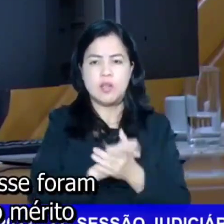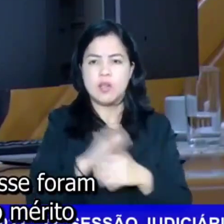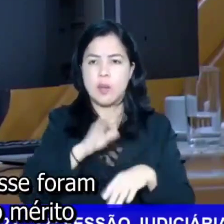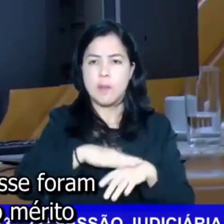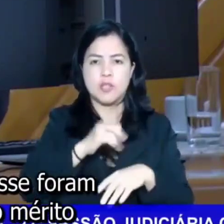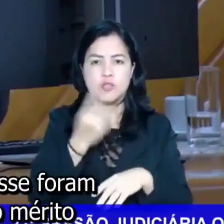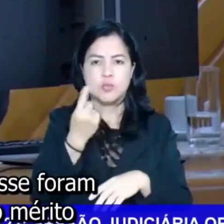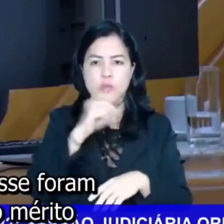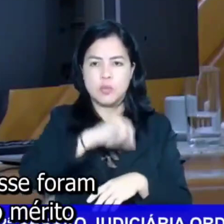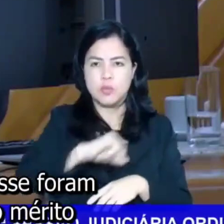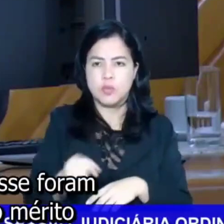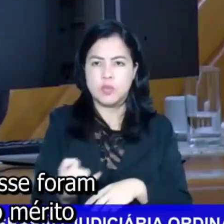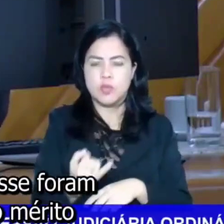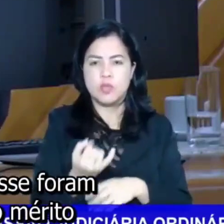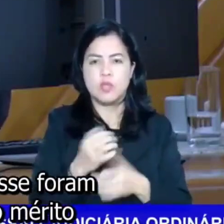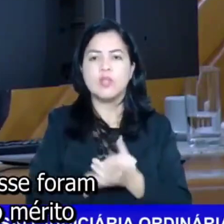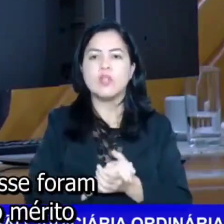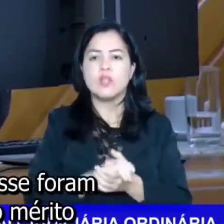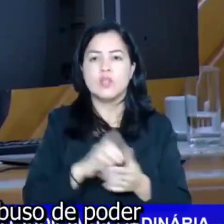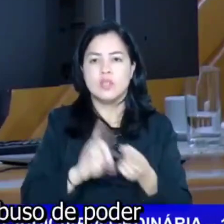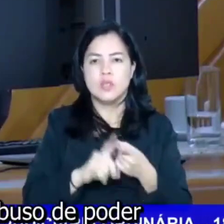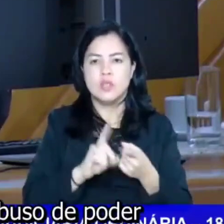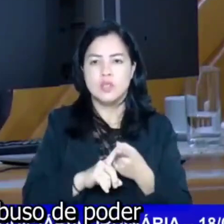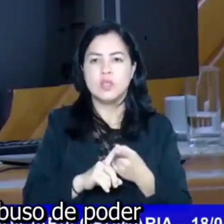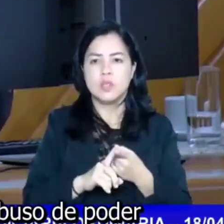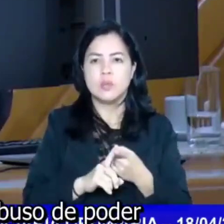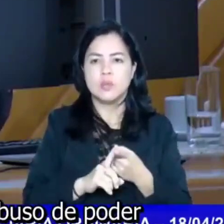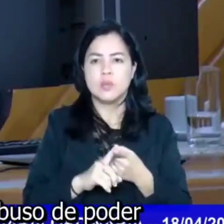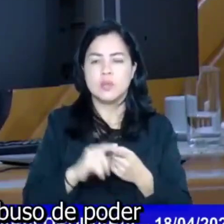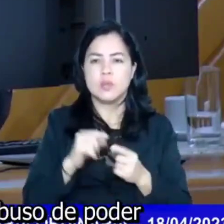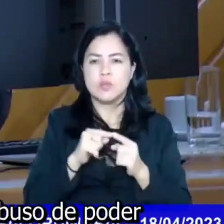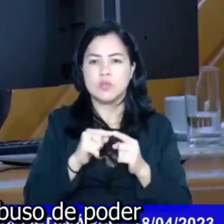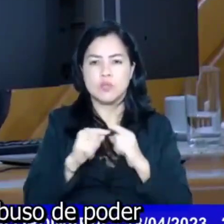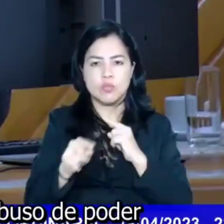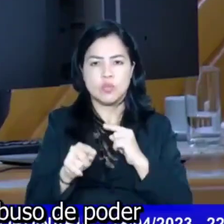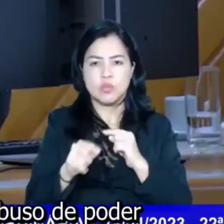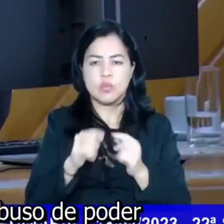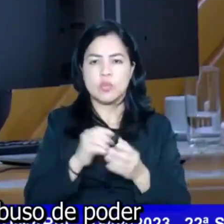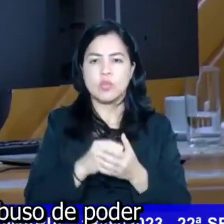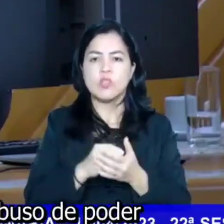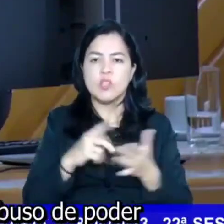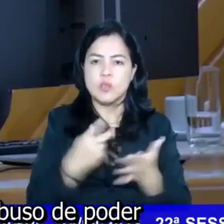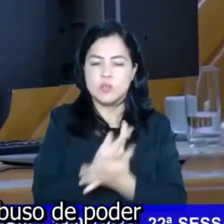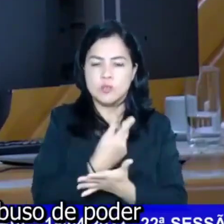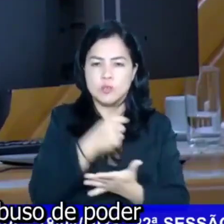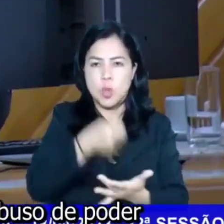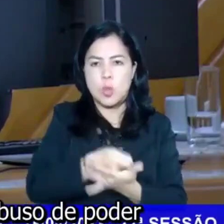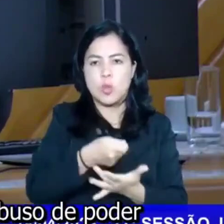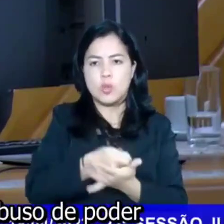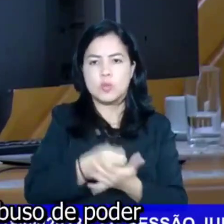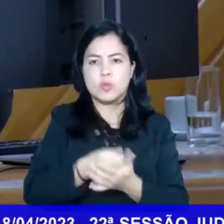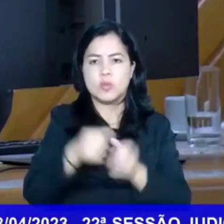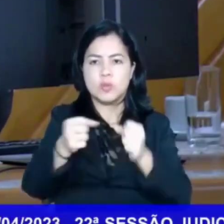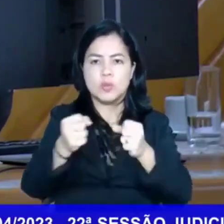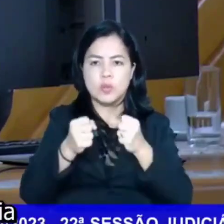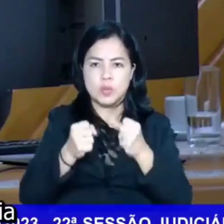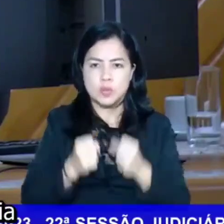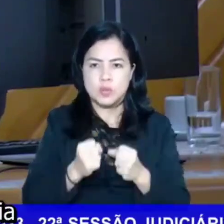mais de uma oportunidade, no mérito também tampouco se identificou a ocorrência de abuso de